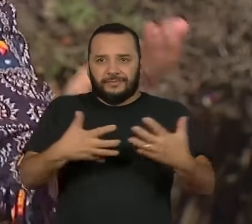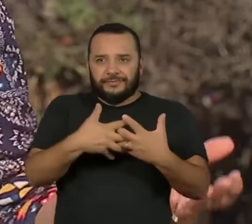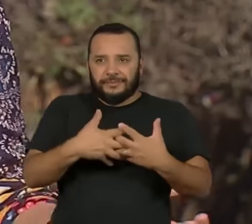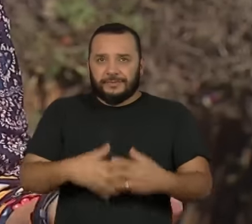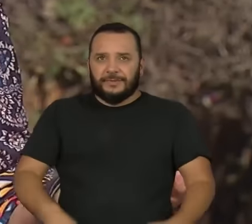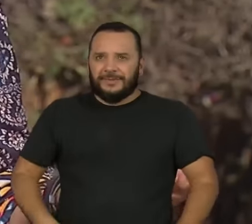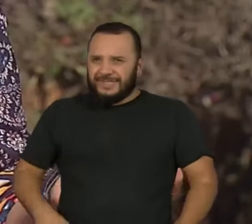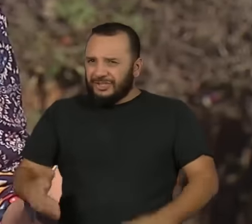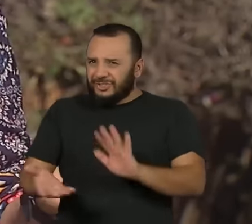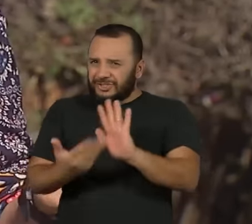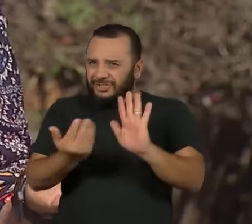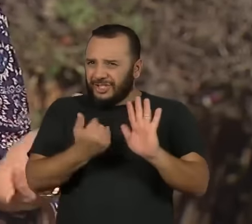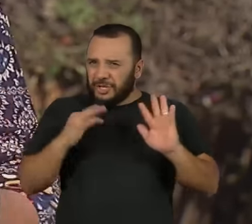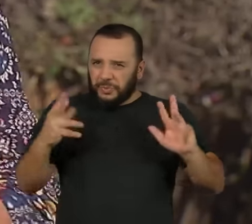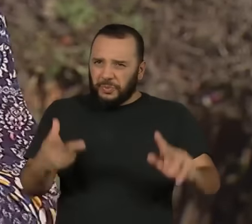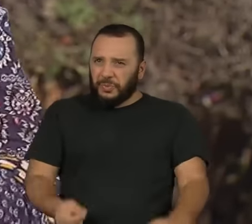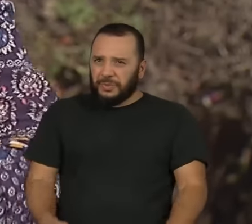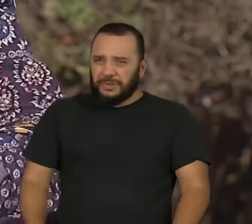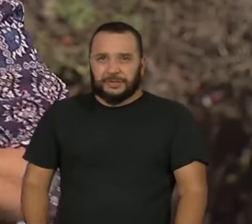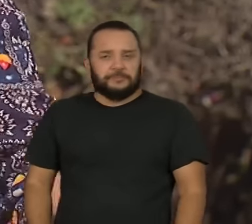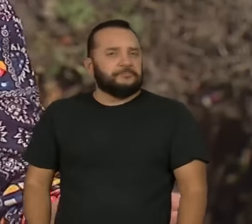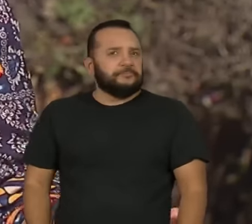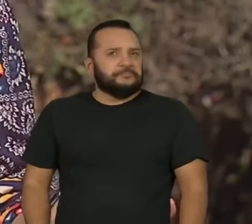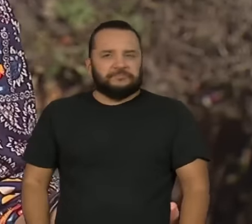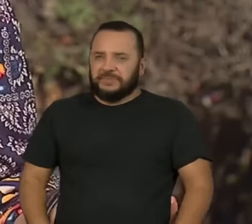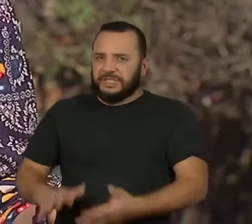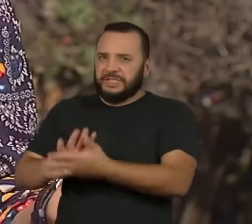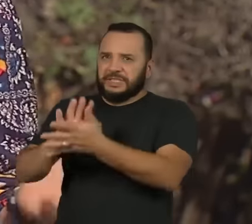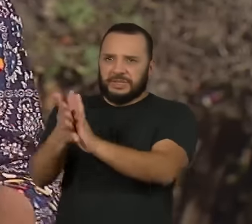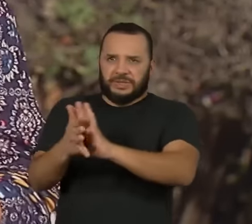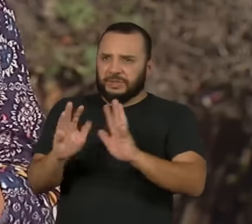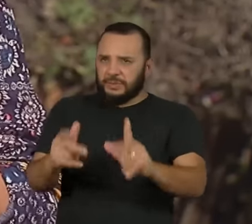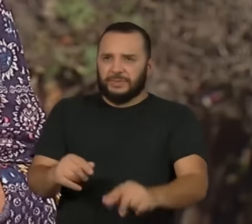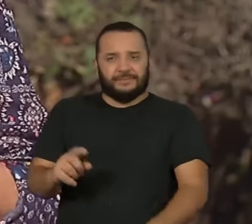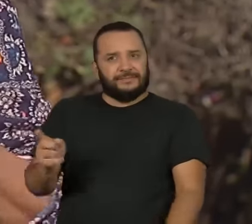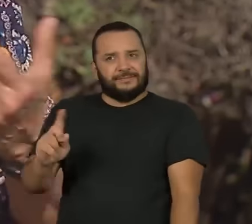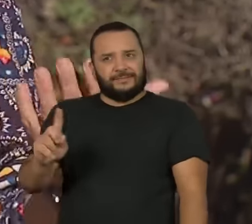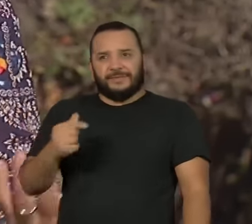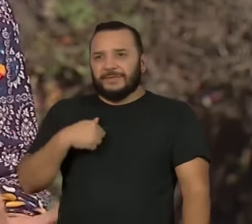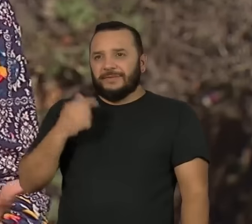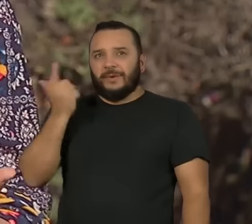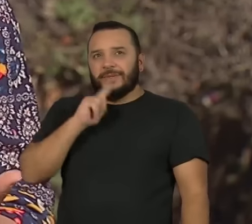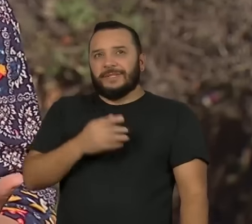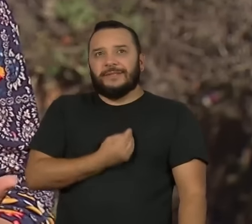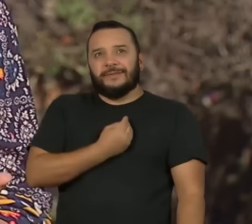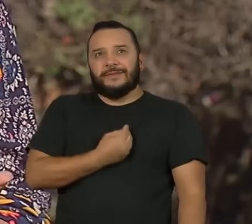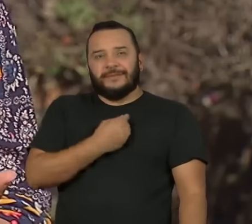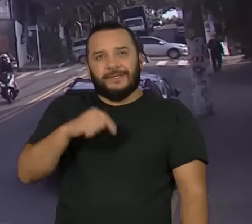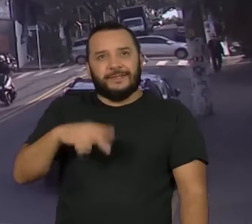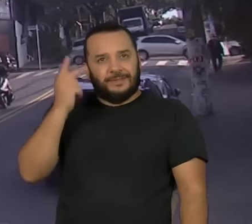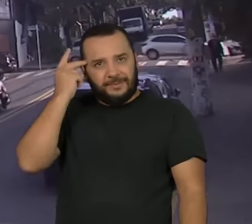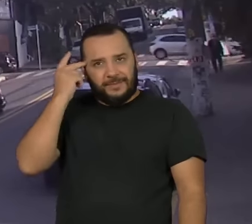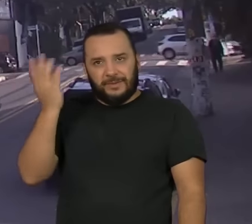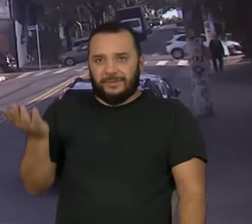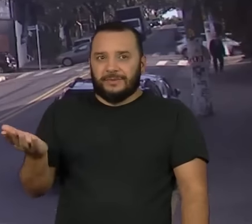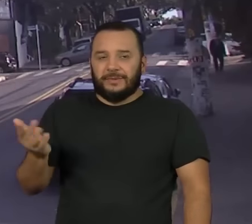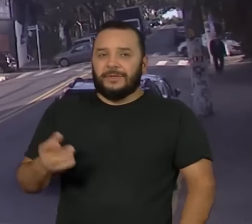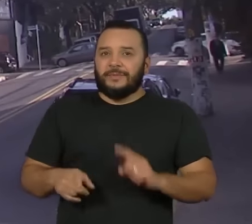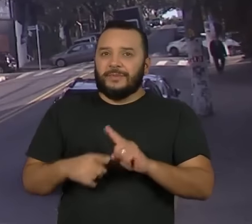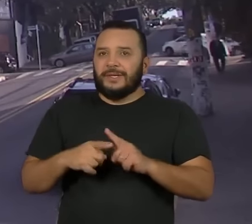vai tirar todas e eliminar? A gente não vai conseguir viver na cidade de São Paulo. Até porque